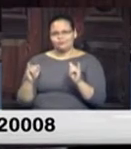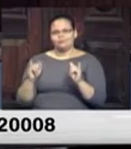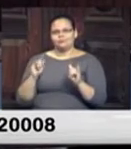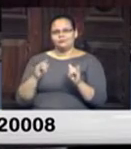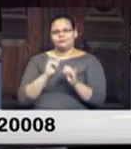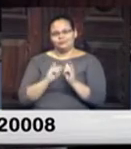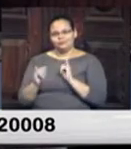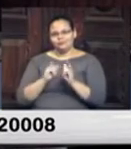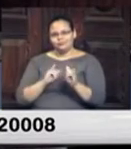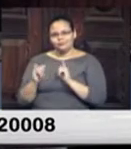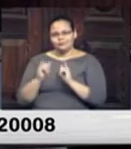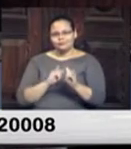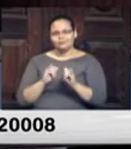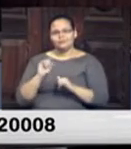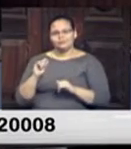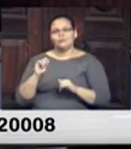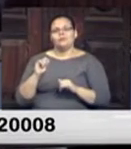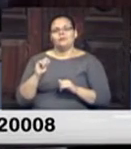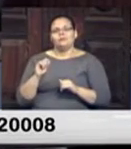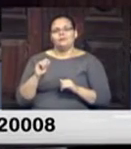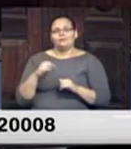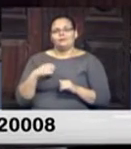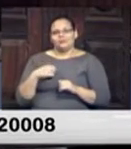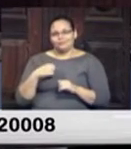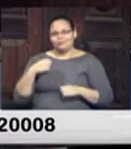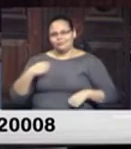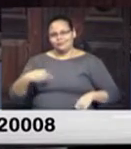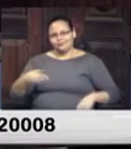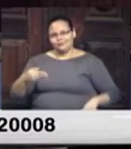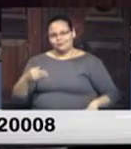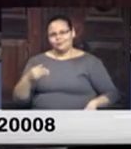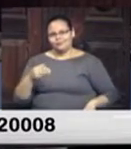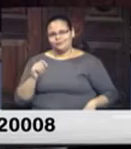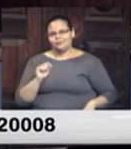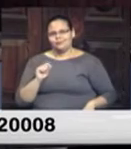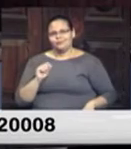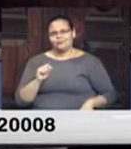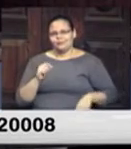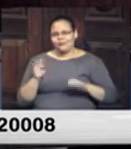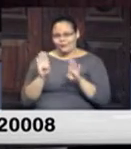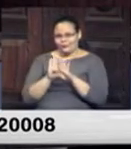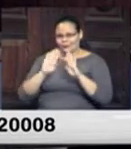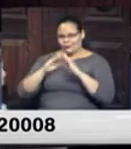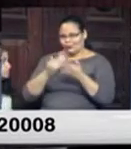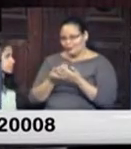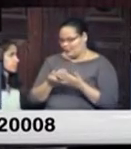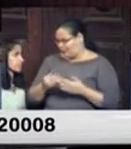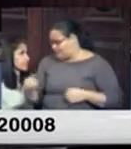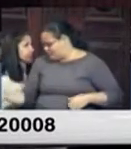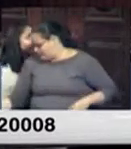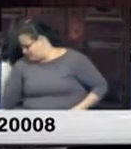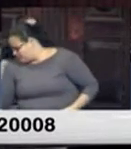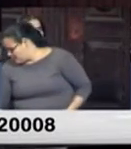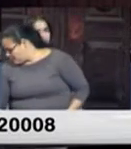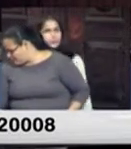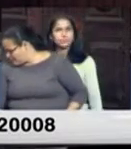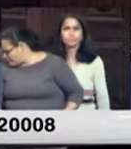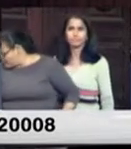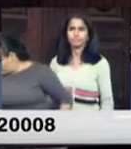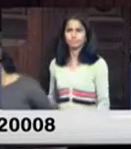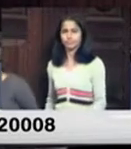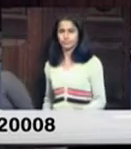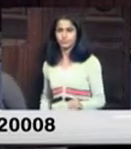pelas informações que circulam cada vez com mais desenvoltura sobre o fechamento de escolas, sobre o fechamento